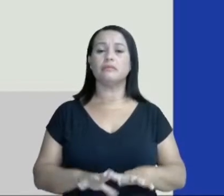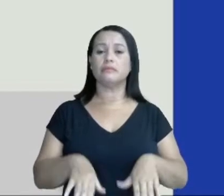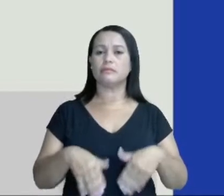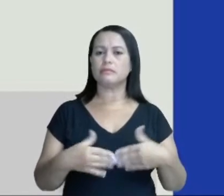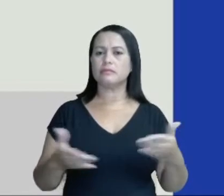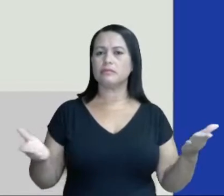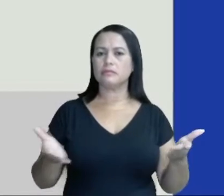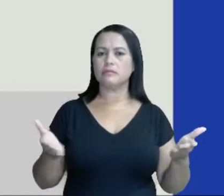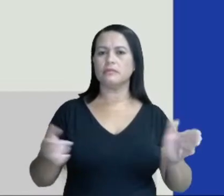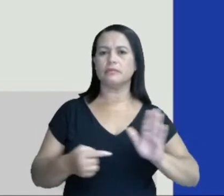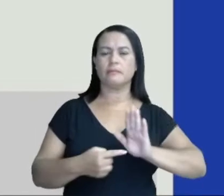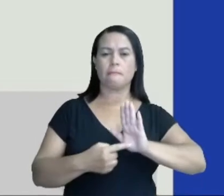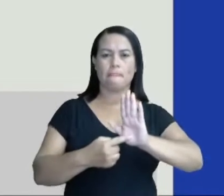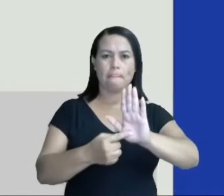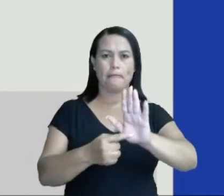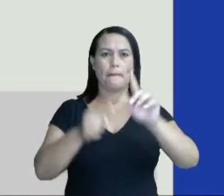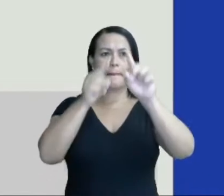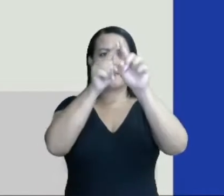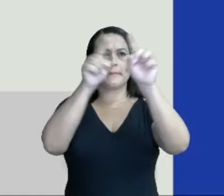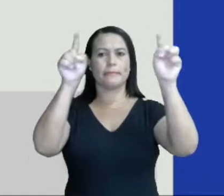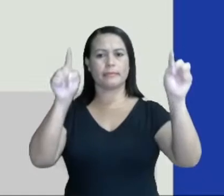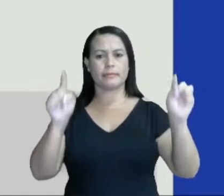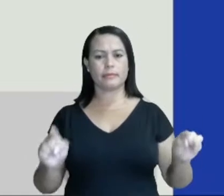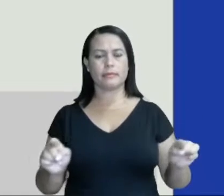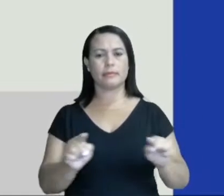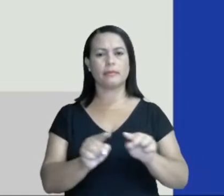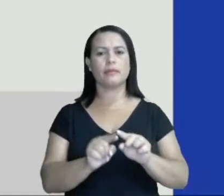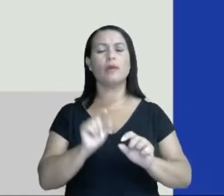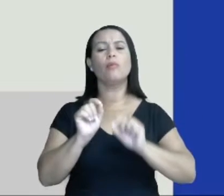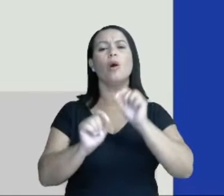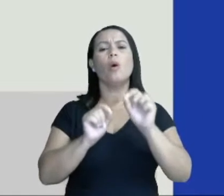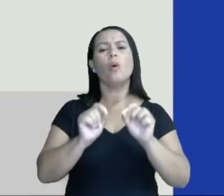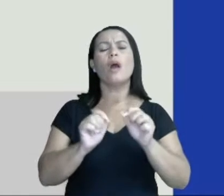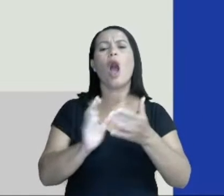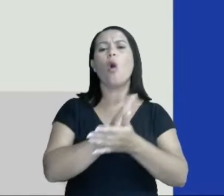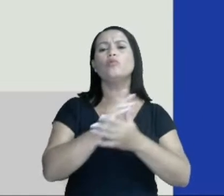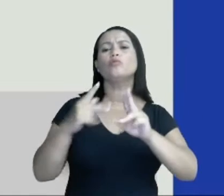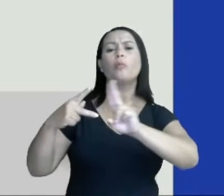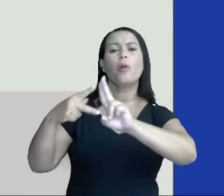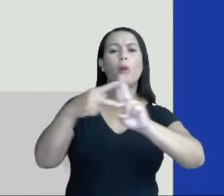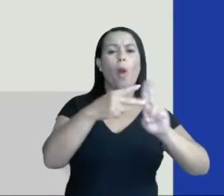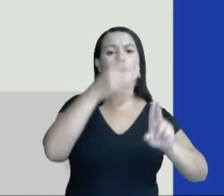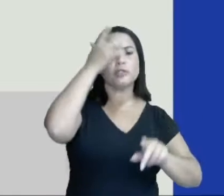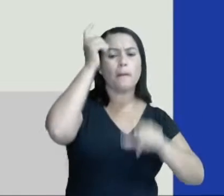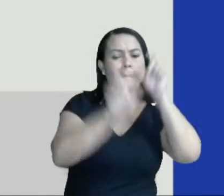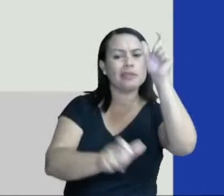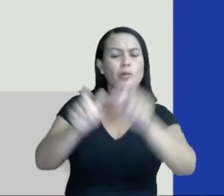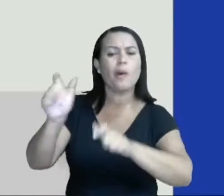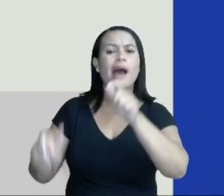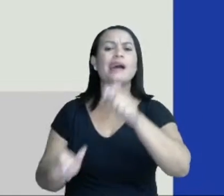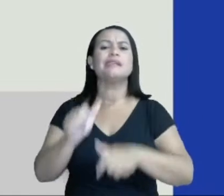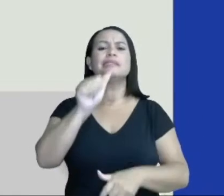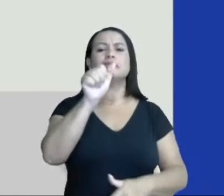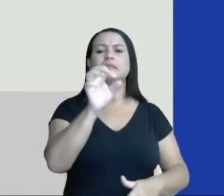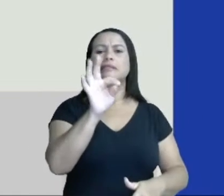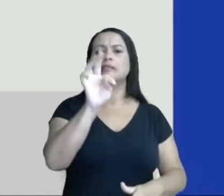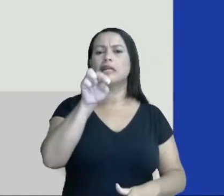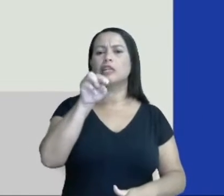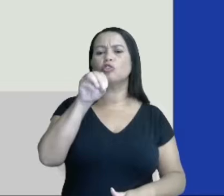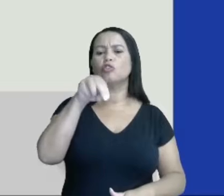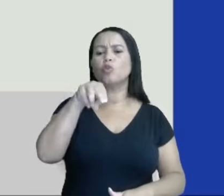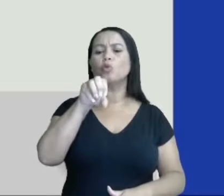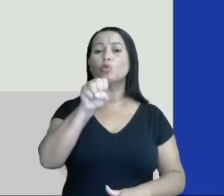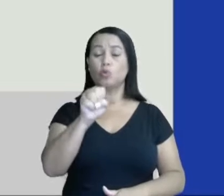Então, agora a gente vai ver na tabelinha quem são os pronomes pessoais átonos. Lembrando que esse primeira,